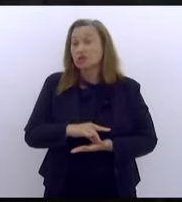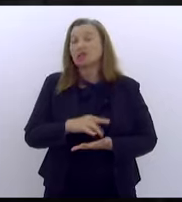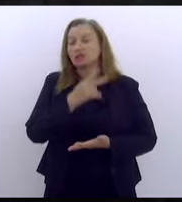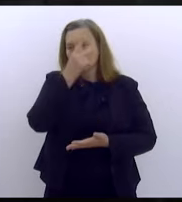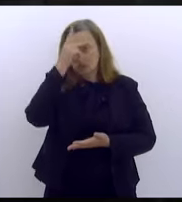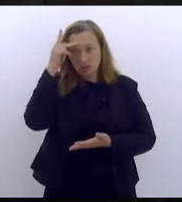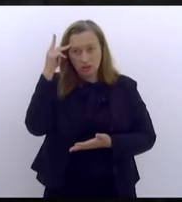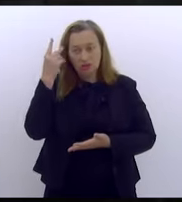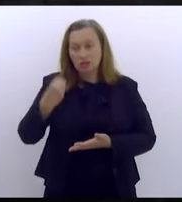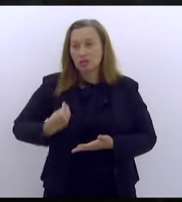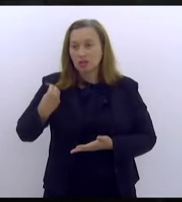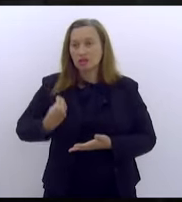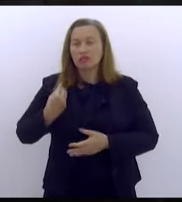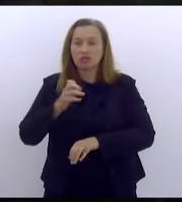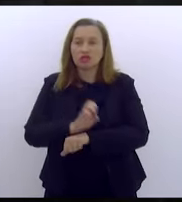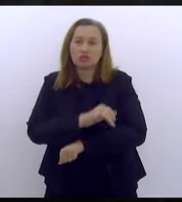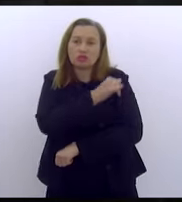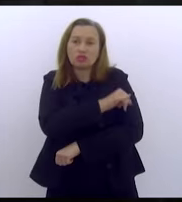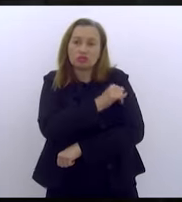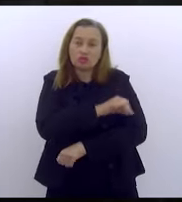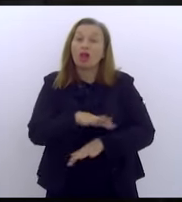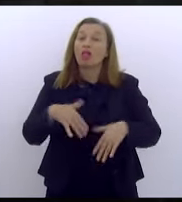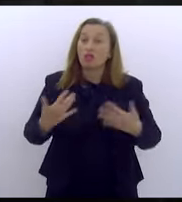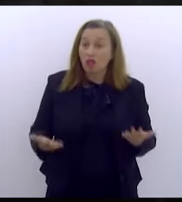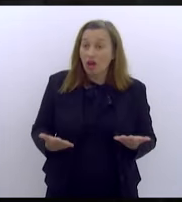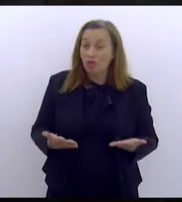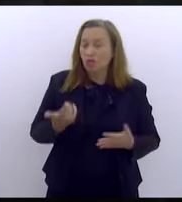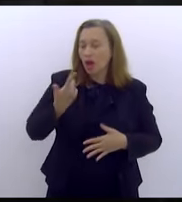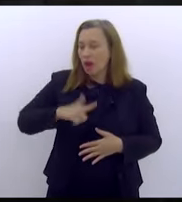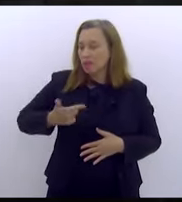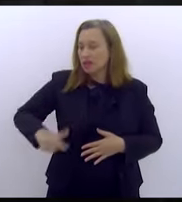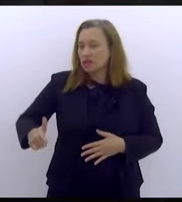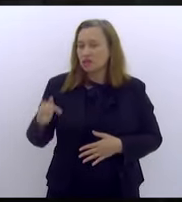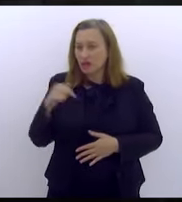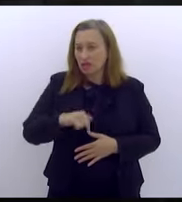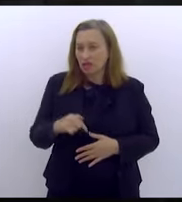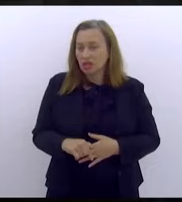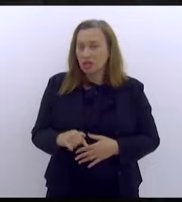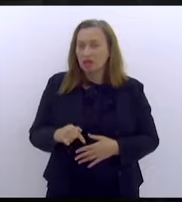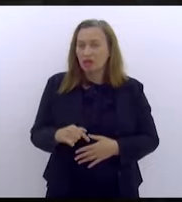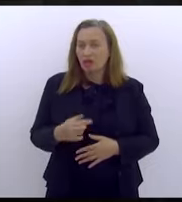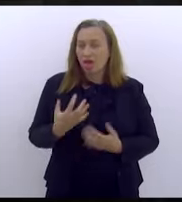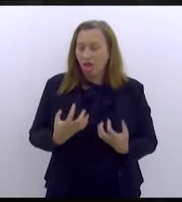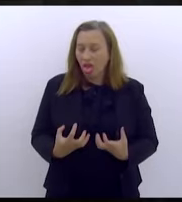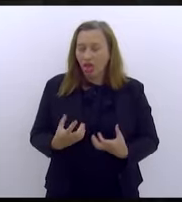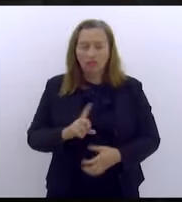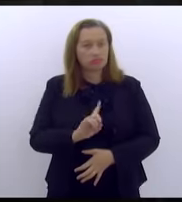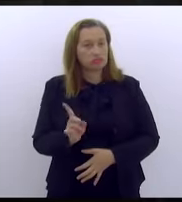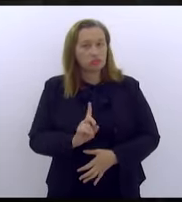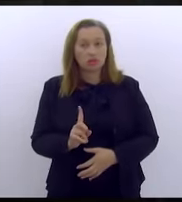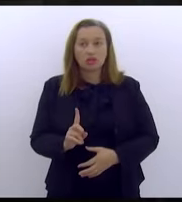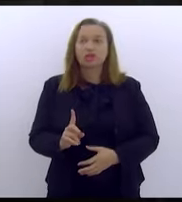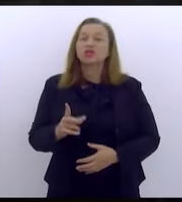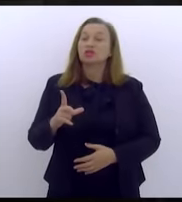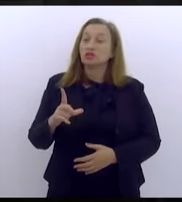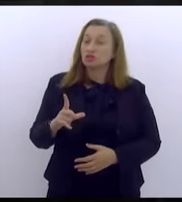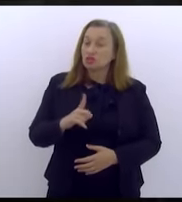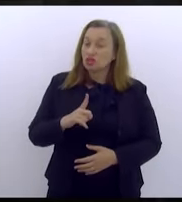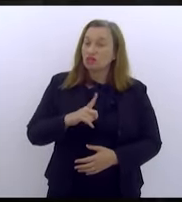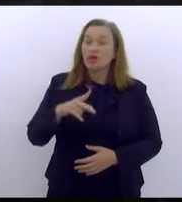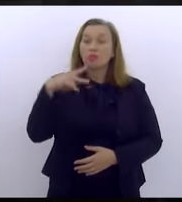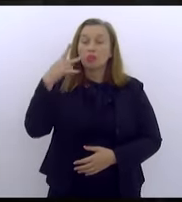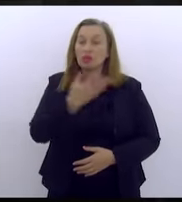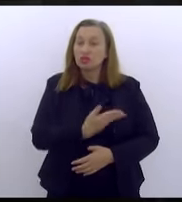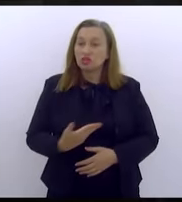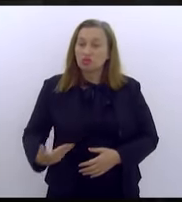pessoas que vivem no estado do Rio de Janeiro. Então, ser repetitivo aqui não vai me cansar. Enquanto não tivermos